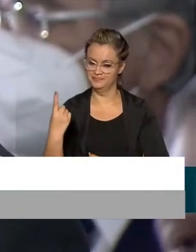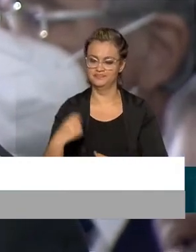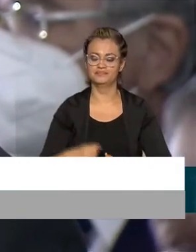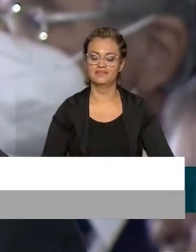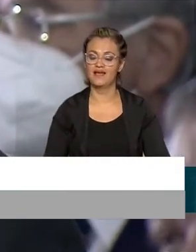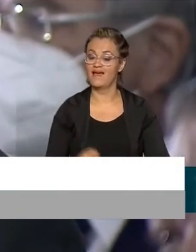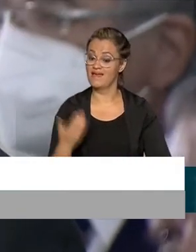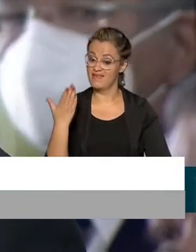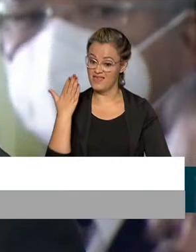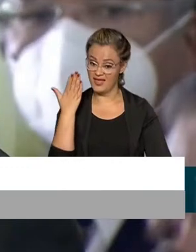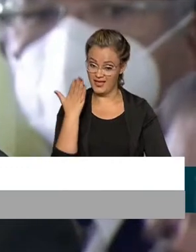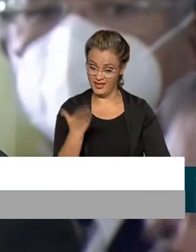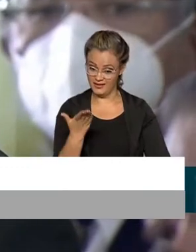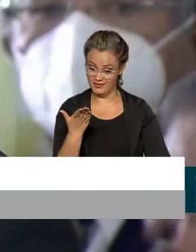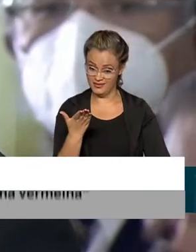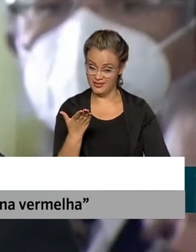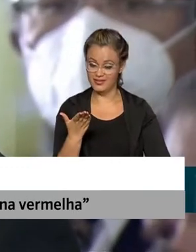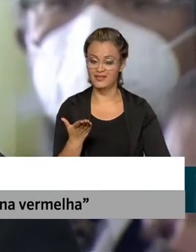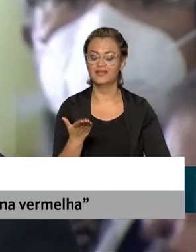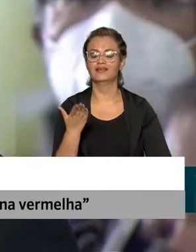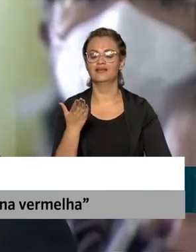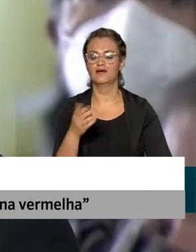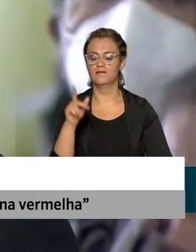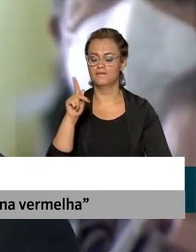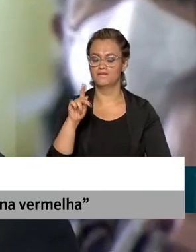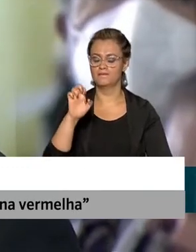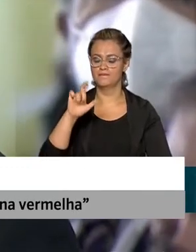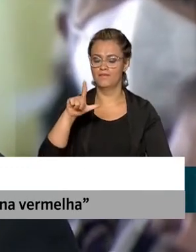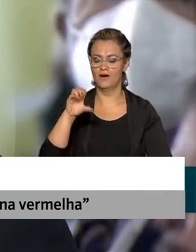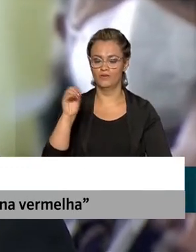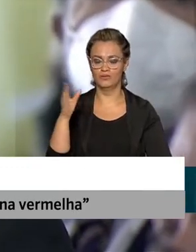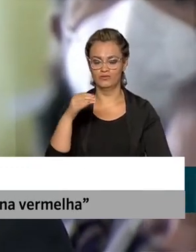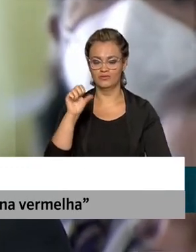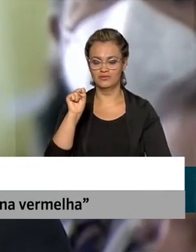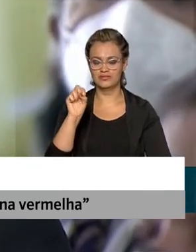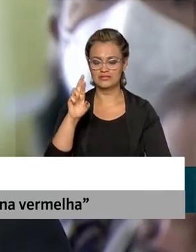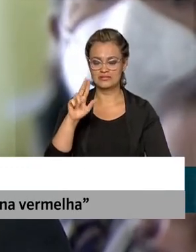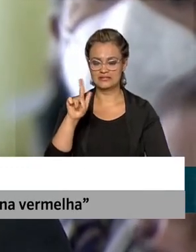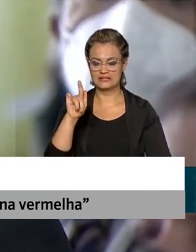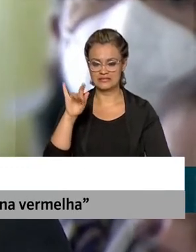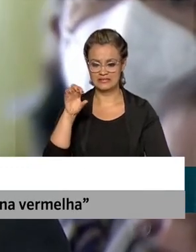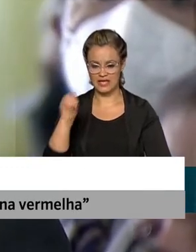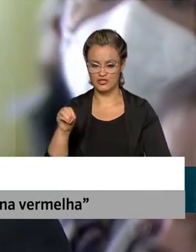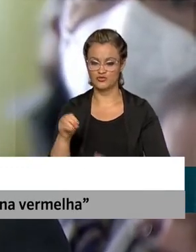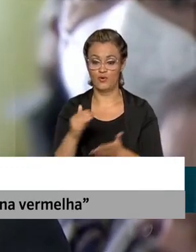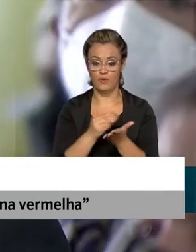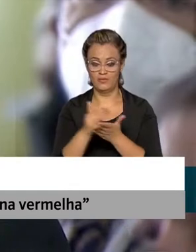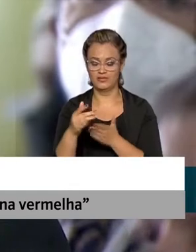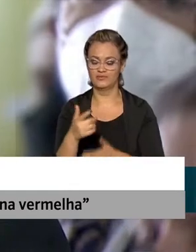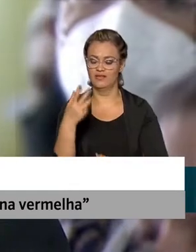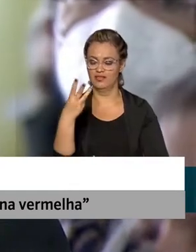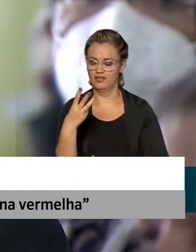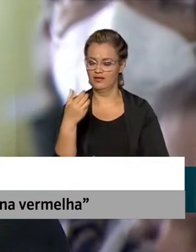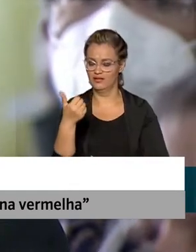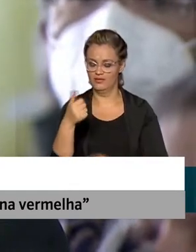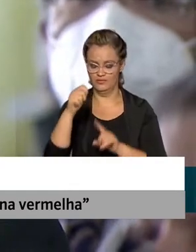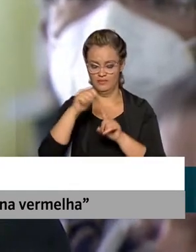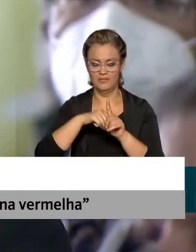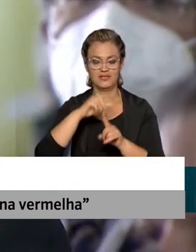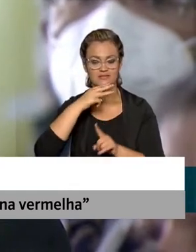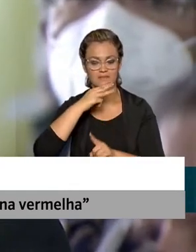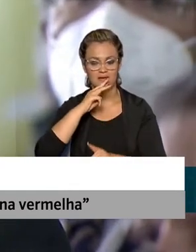O General de Exército Paulo Sérgio Nogueira de Oliveira ascendeu ao posto atual em 31 de março